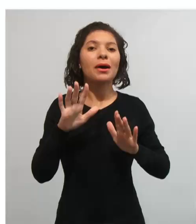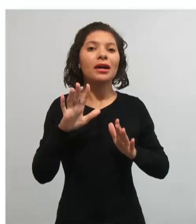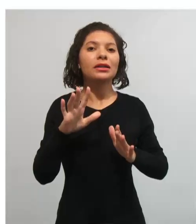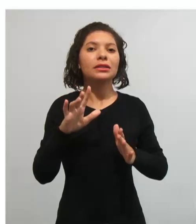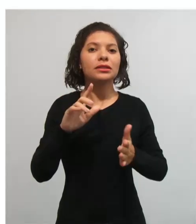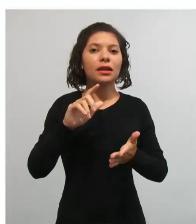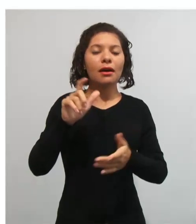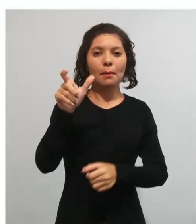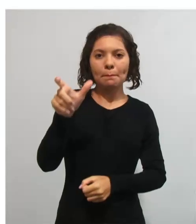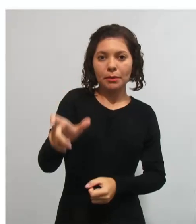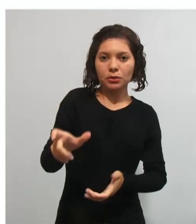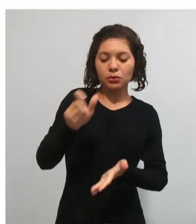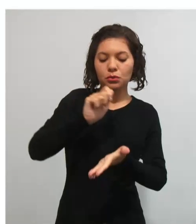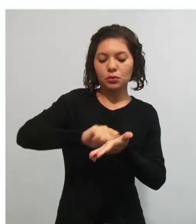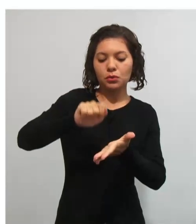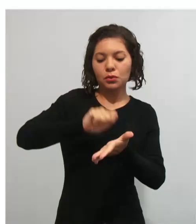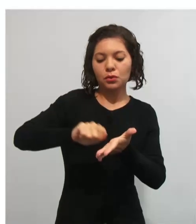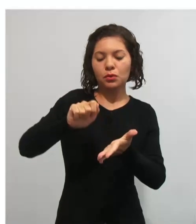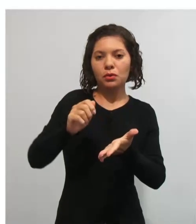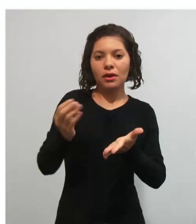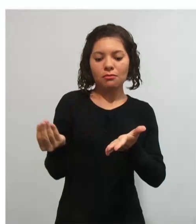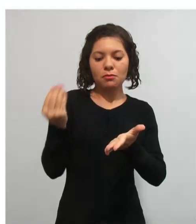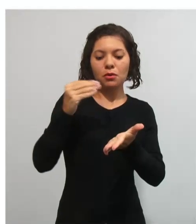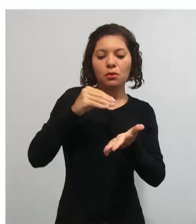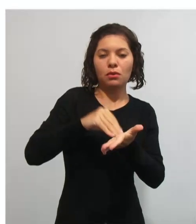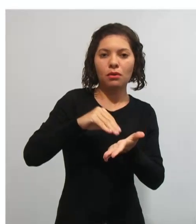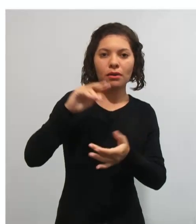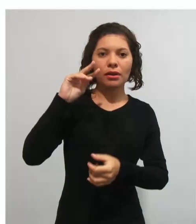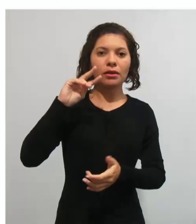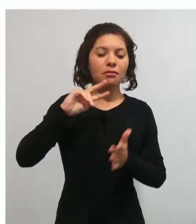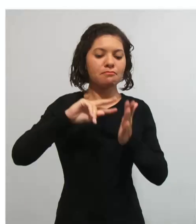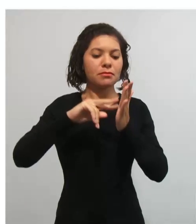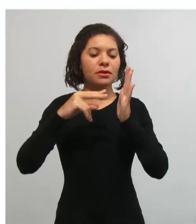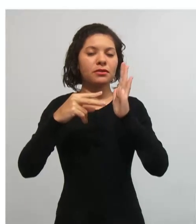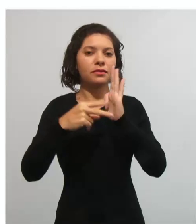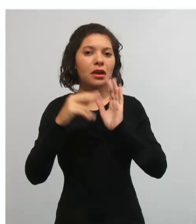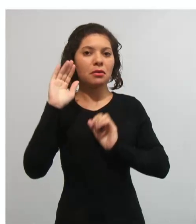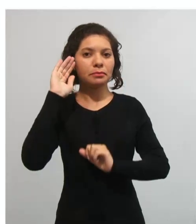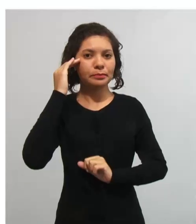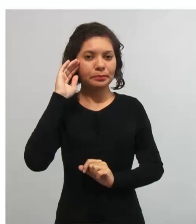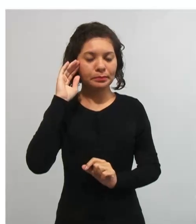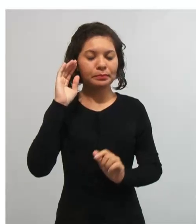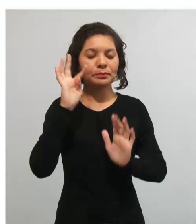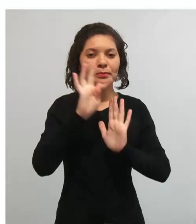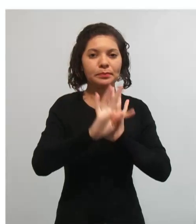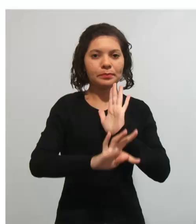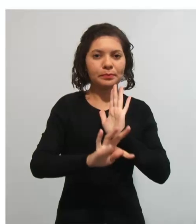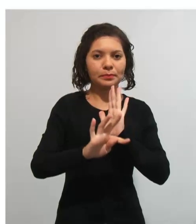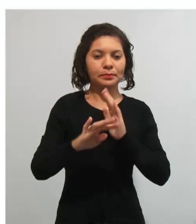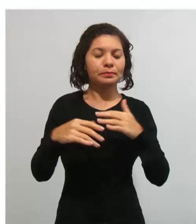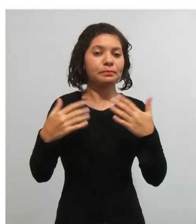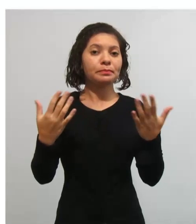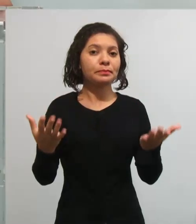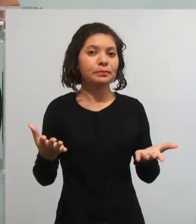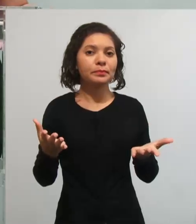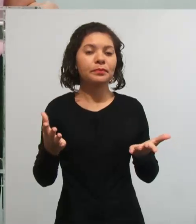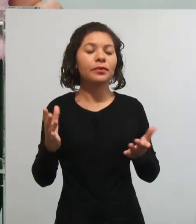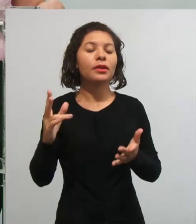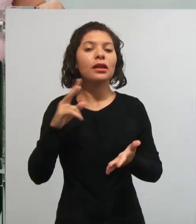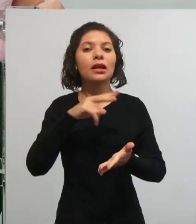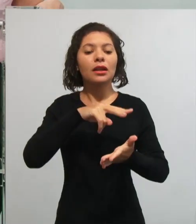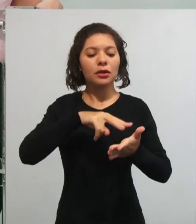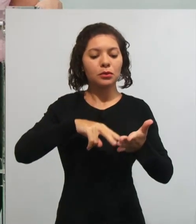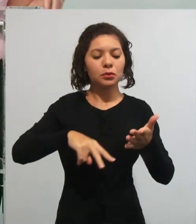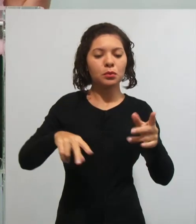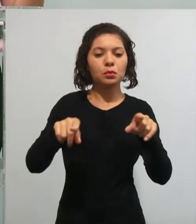o leitor que atribui sentidos ao texto. Então, a questão da leitura